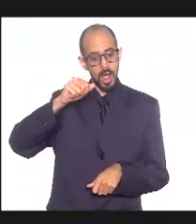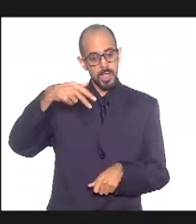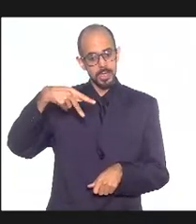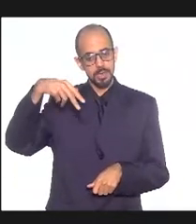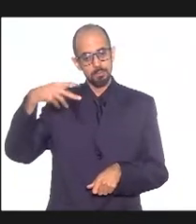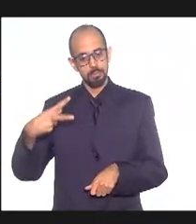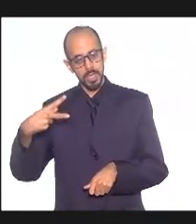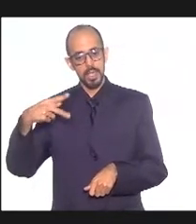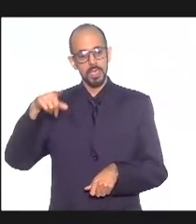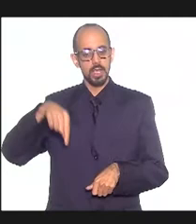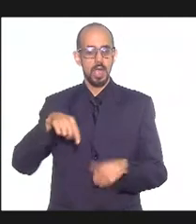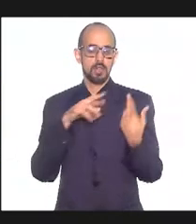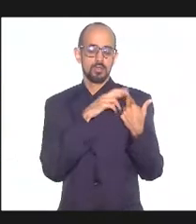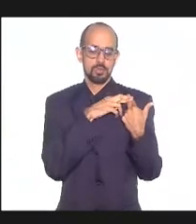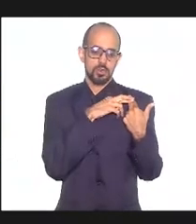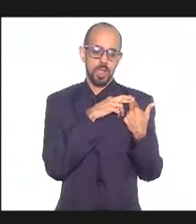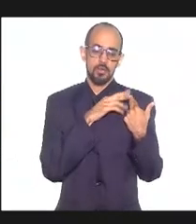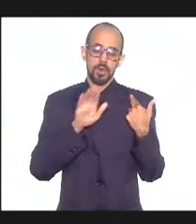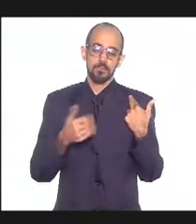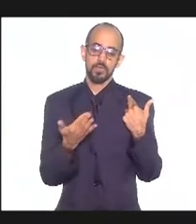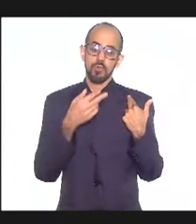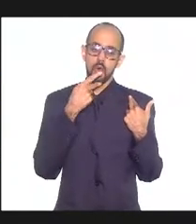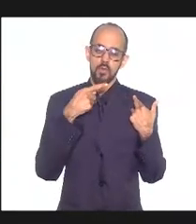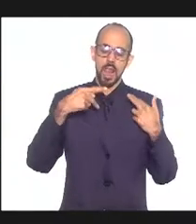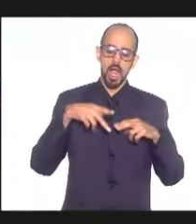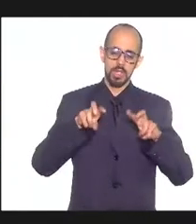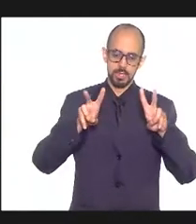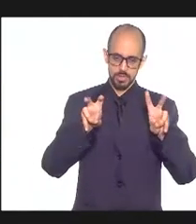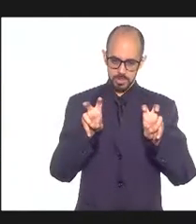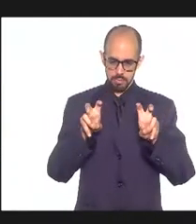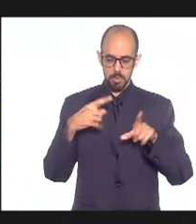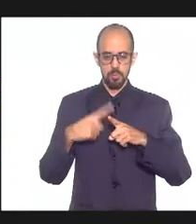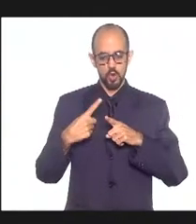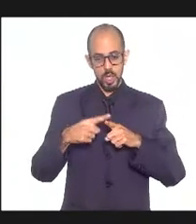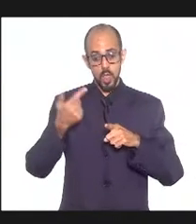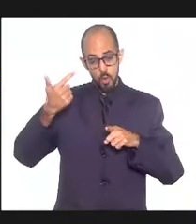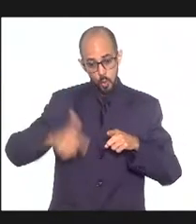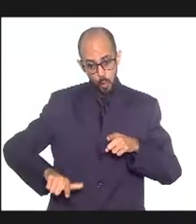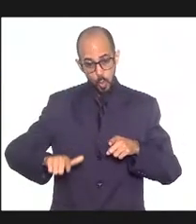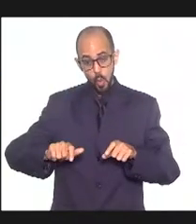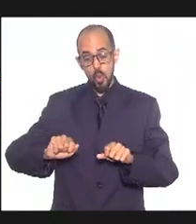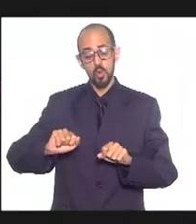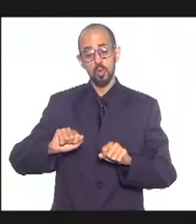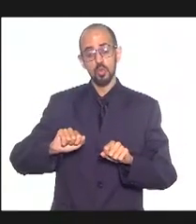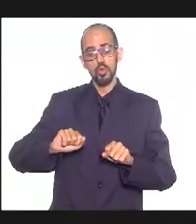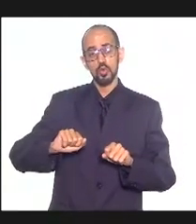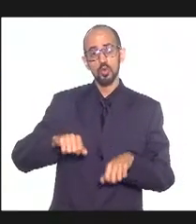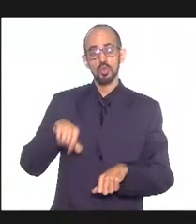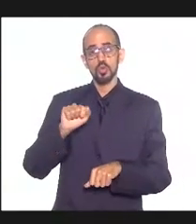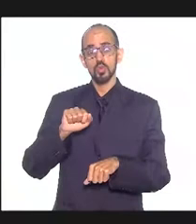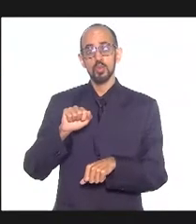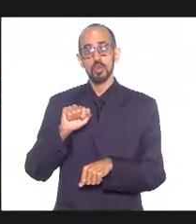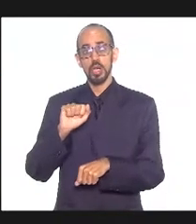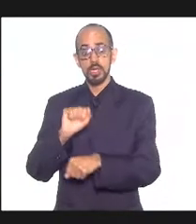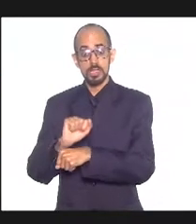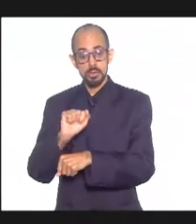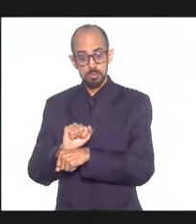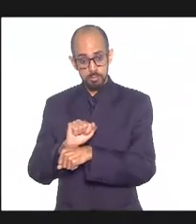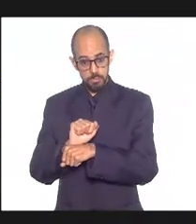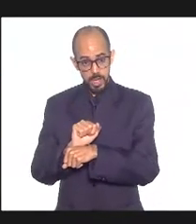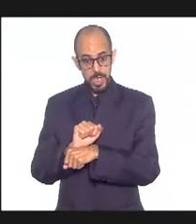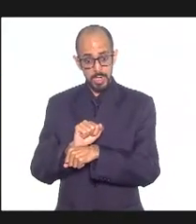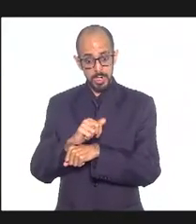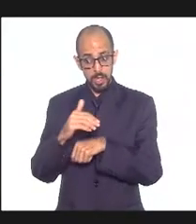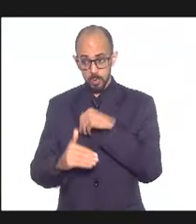é importante, eu vou abordar nesse tema, porque o próximo passo que se espera, e eu tenho conversado até internamente com algumas pessoas